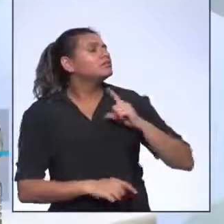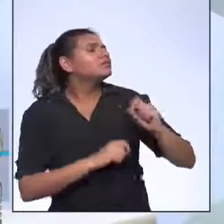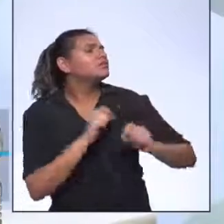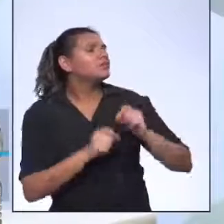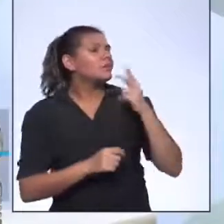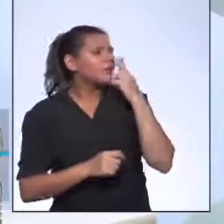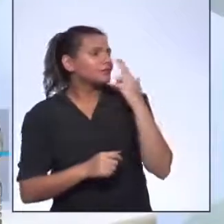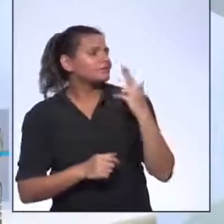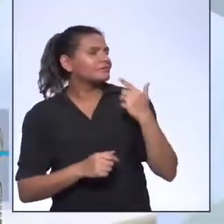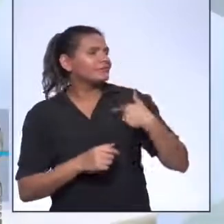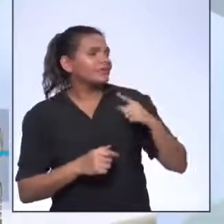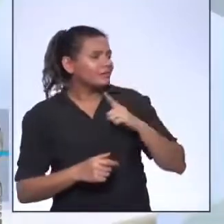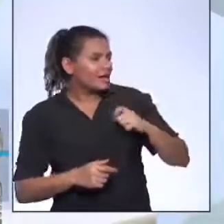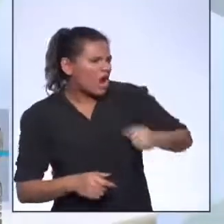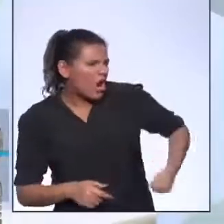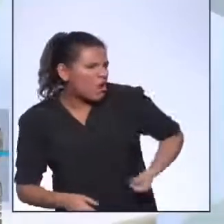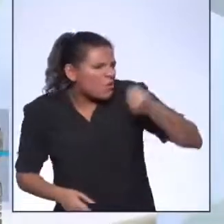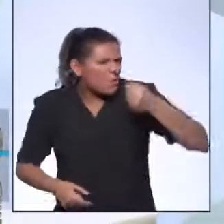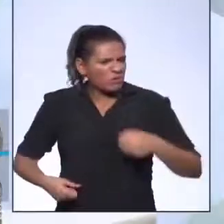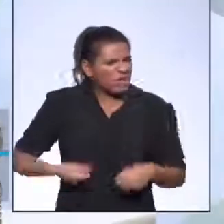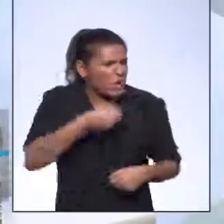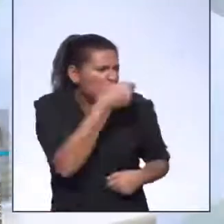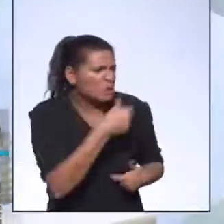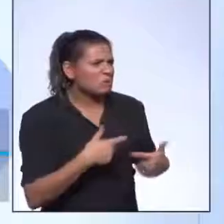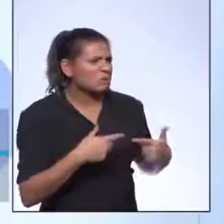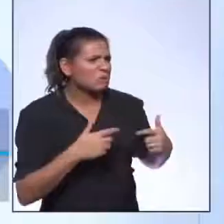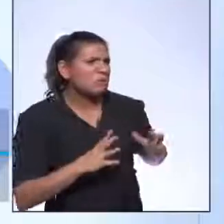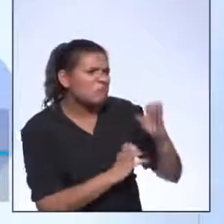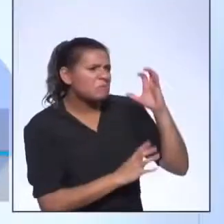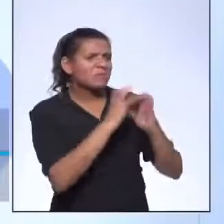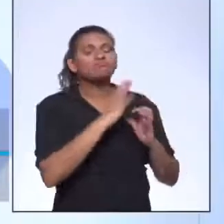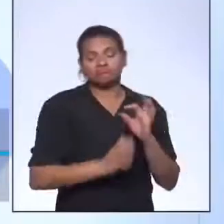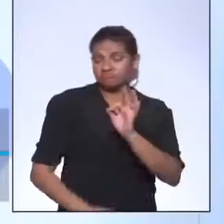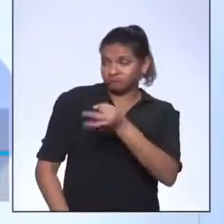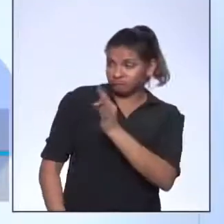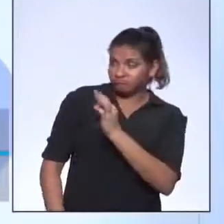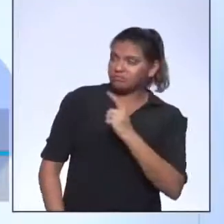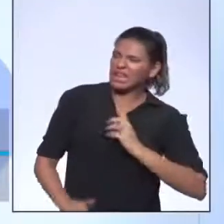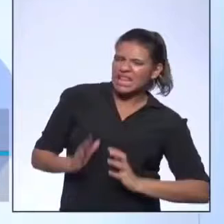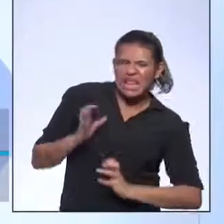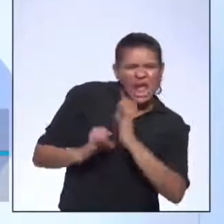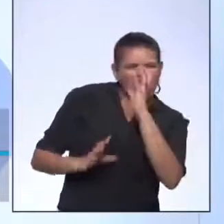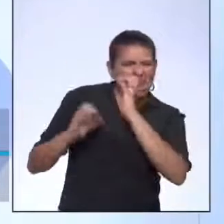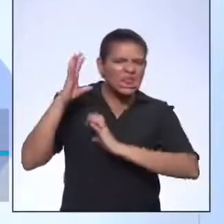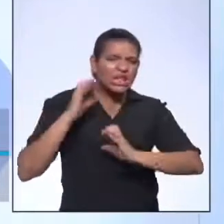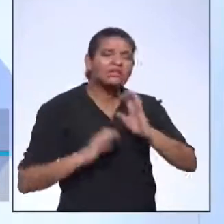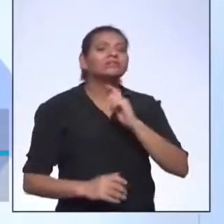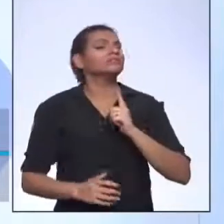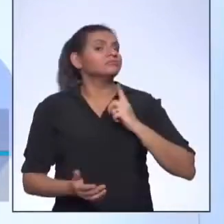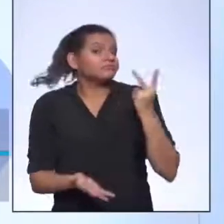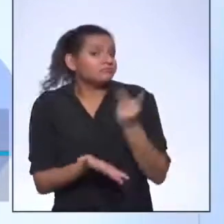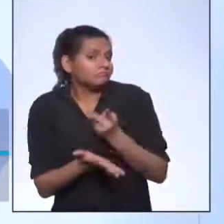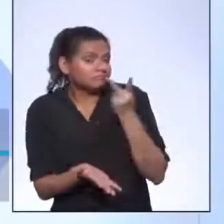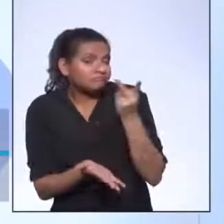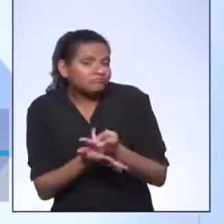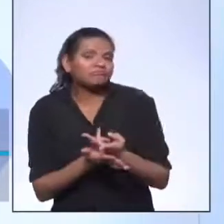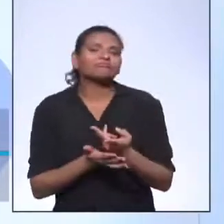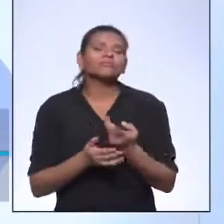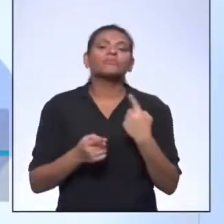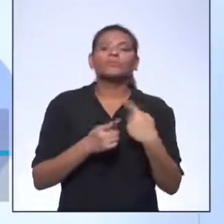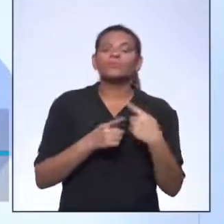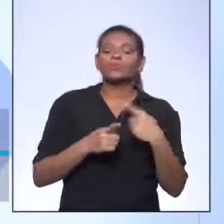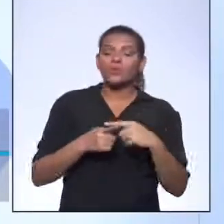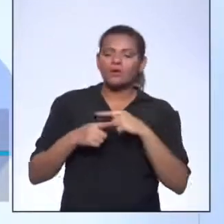se degladiavam entre si. É verdade, tinham muitas lutas ali no Olimpo, muitas conquistas